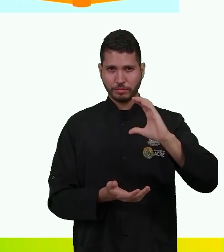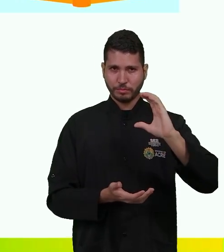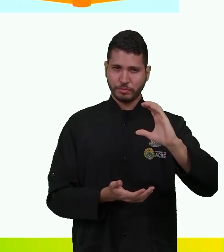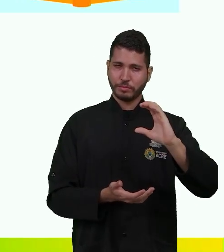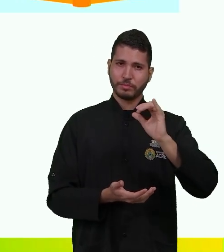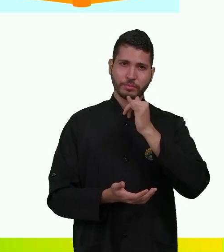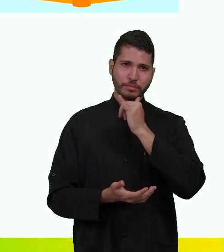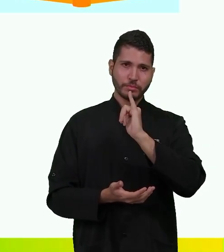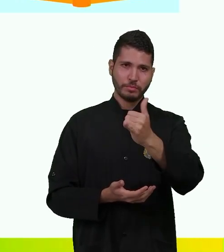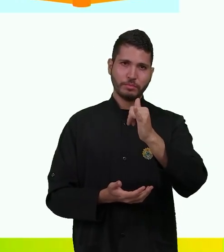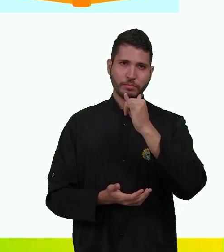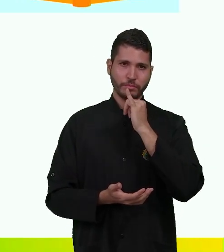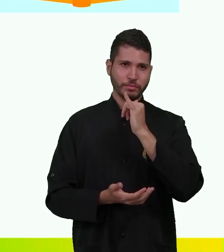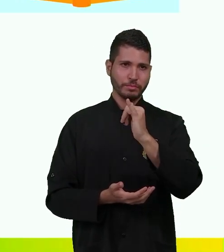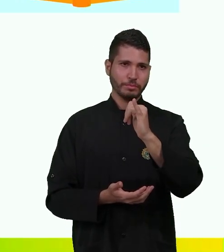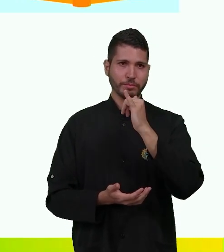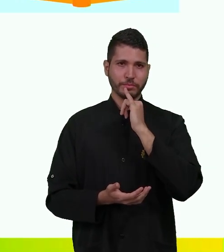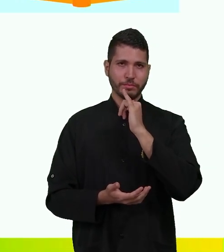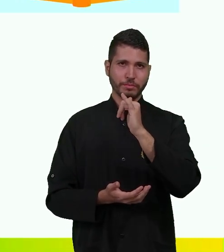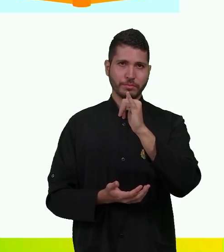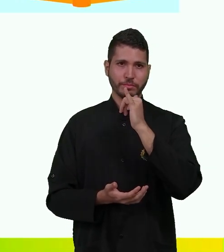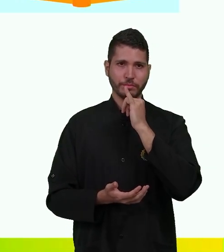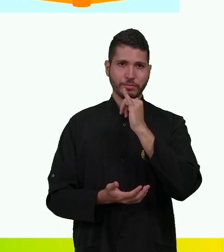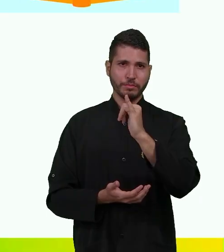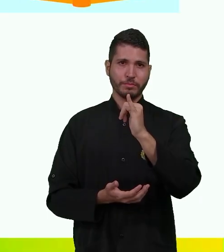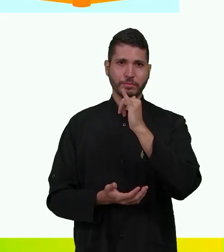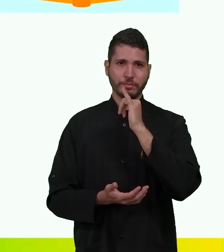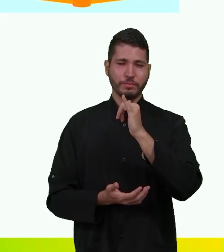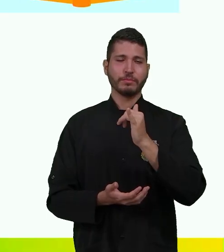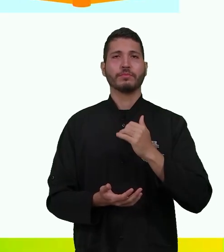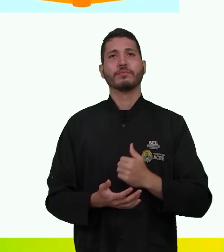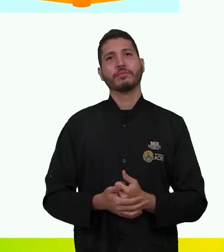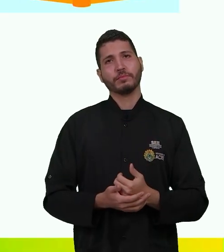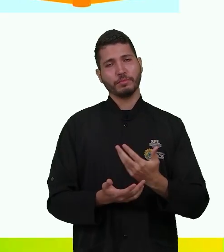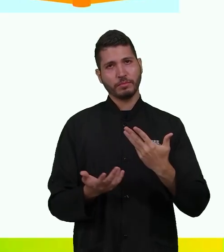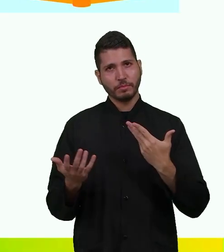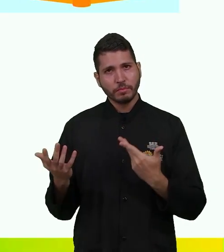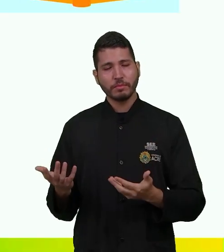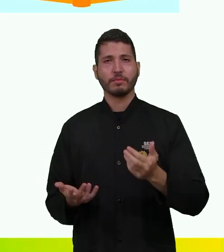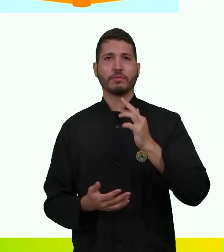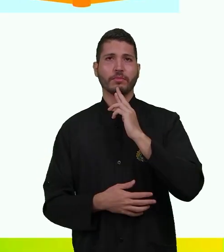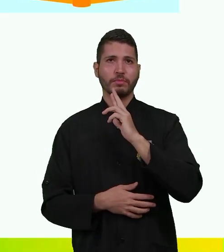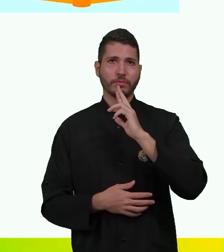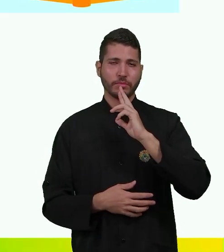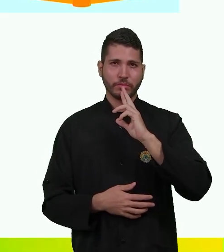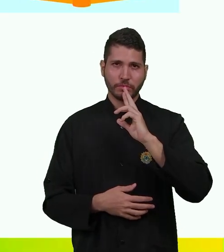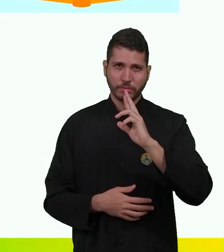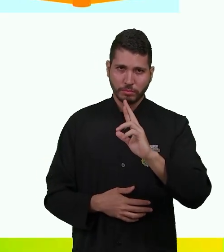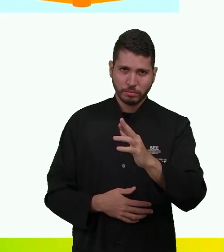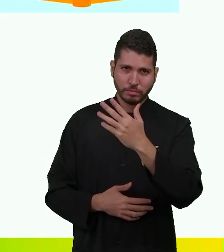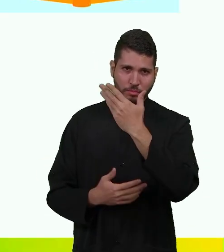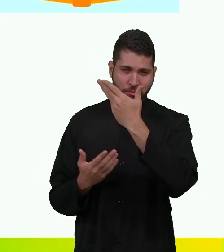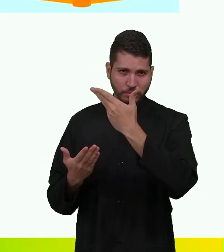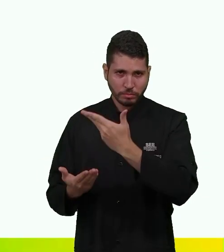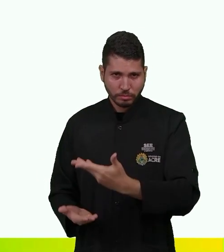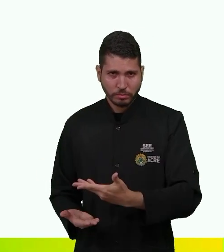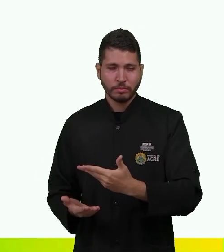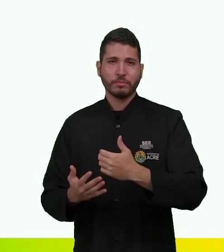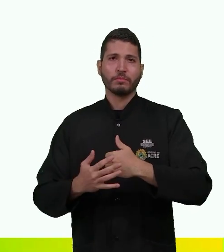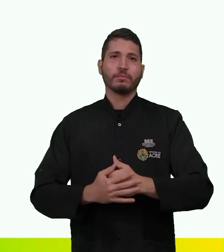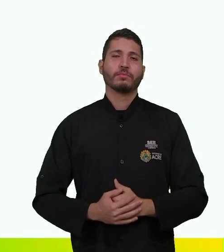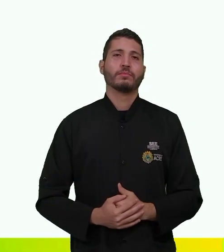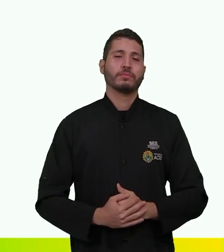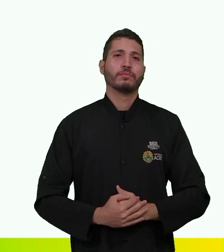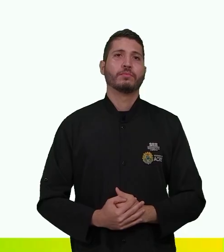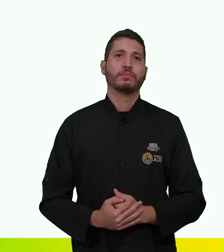elétrica. Essas são as duas questões. O gabarito de número 1 é a letra B e a número 2 é